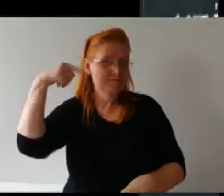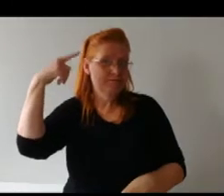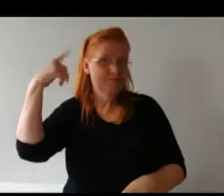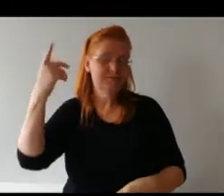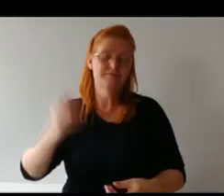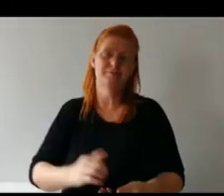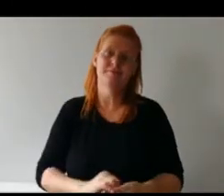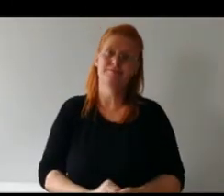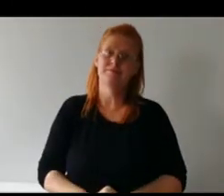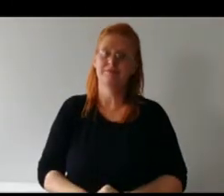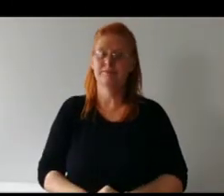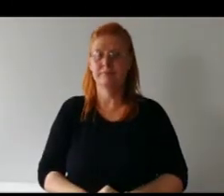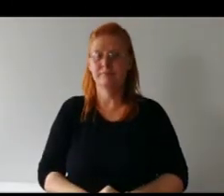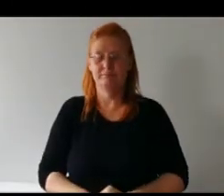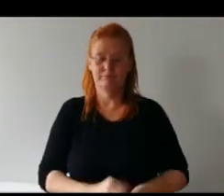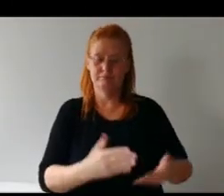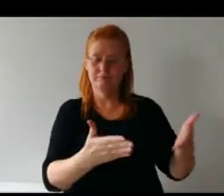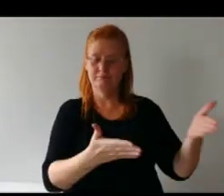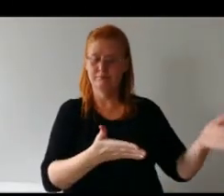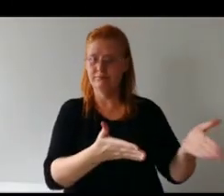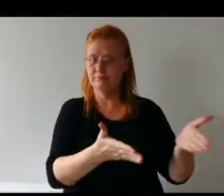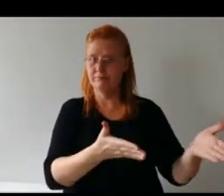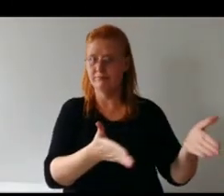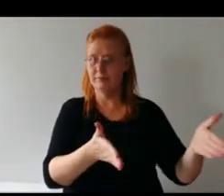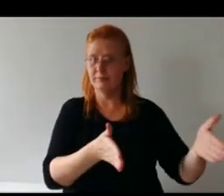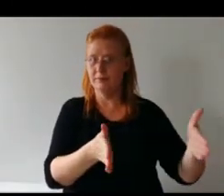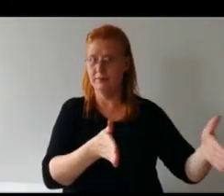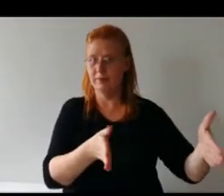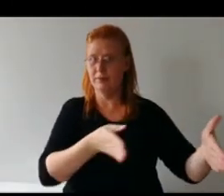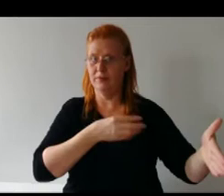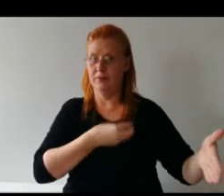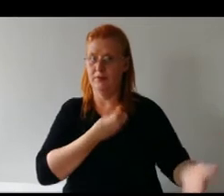é esquizofrenia, né? E naquele período,